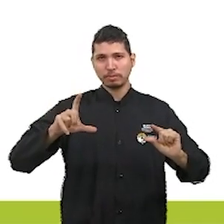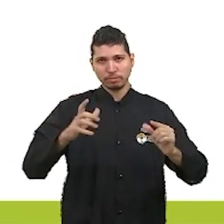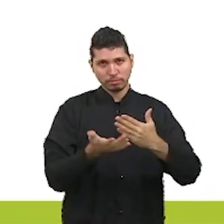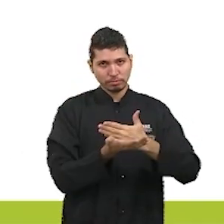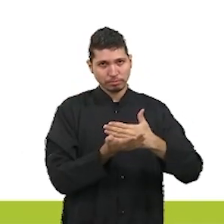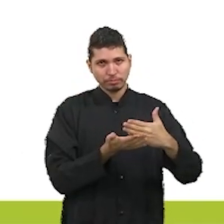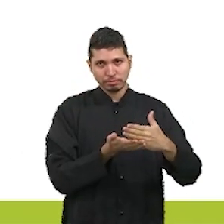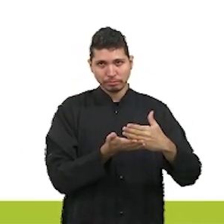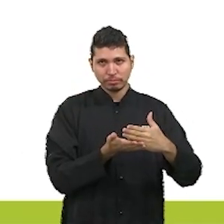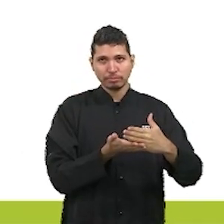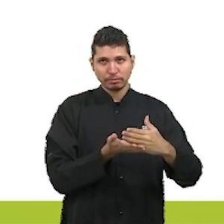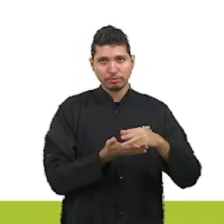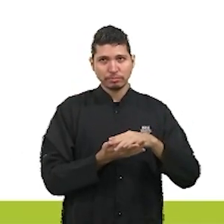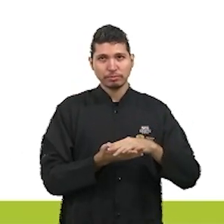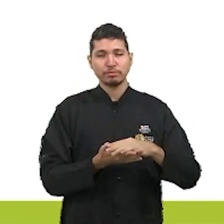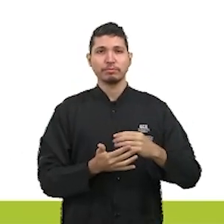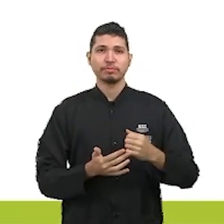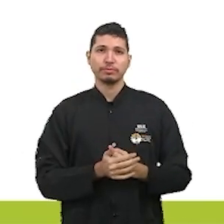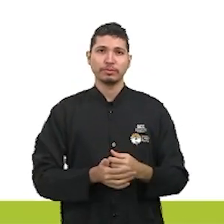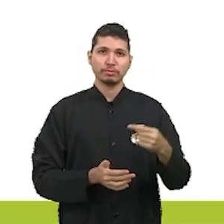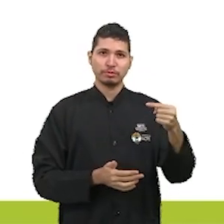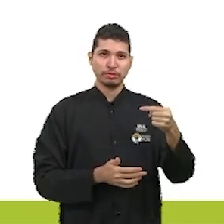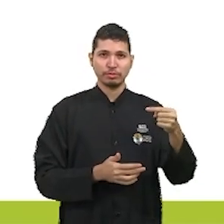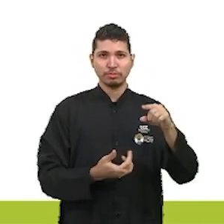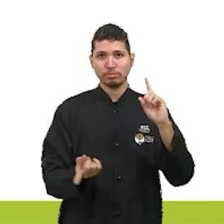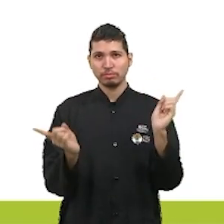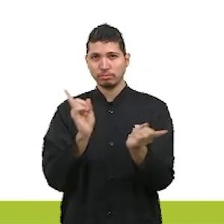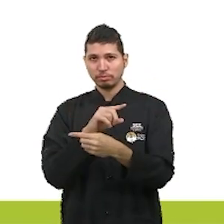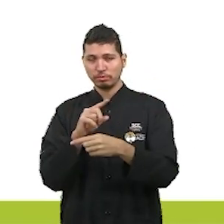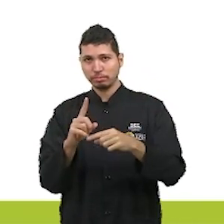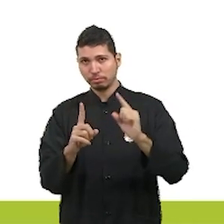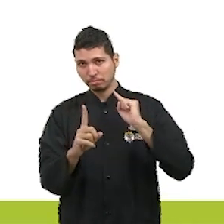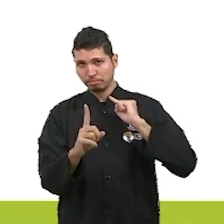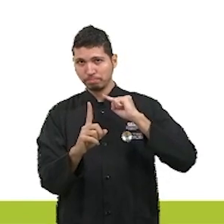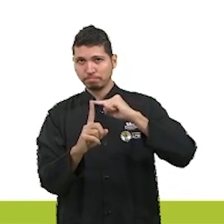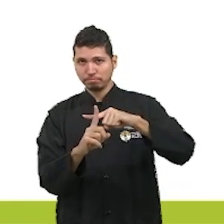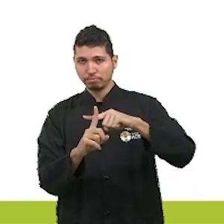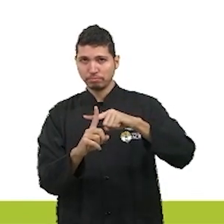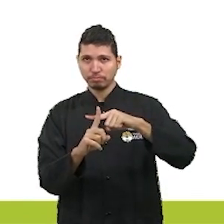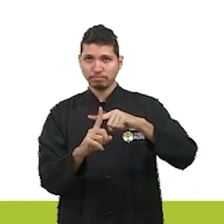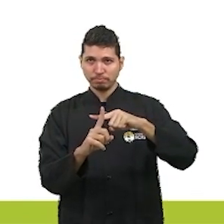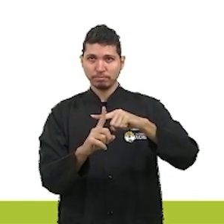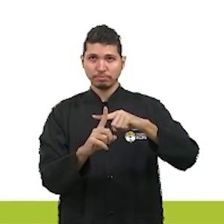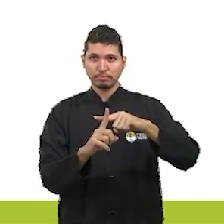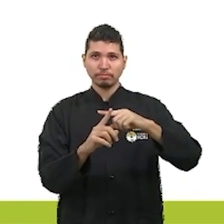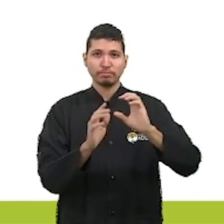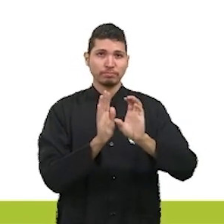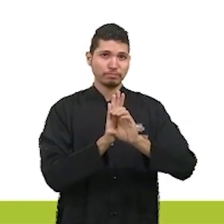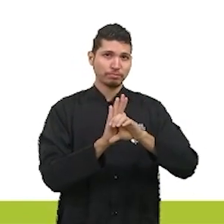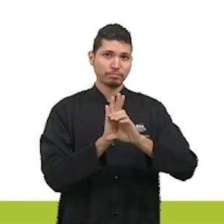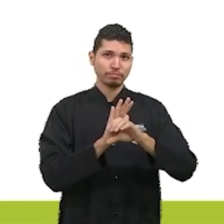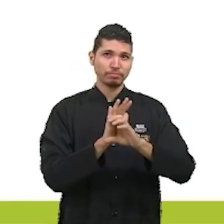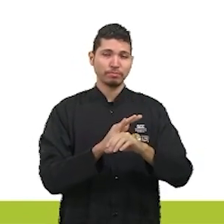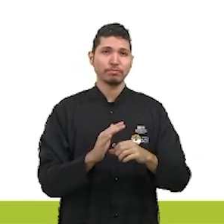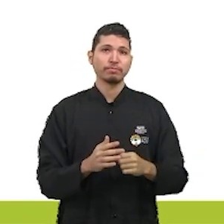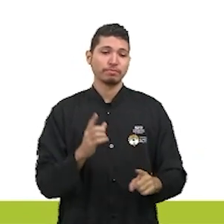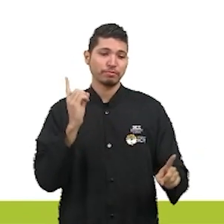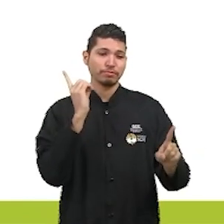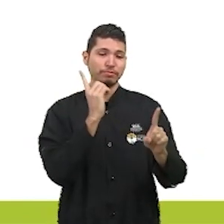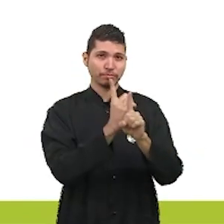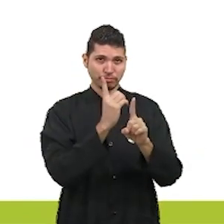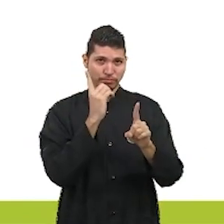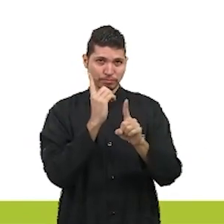o maior, ou seja, do negativo para o positivo. E nós temos aqui, então, o conceito. Para identificarmos